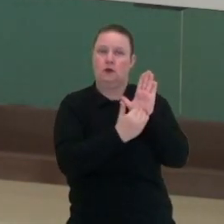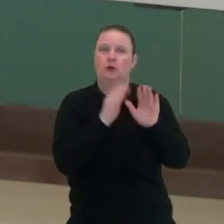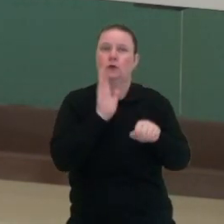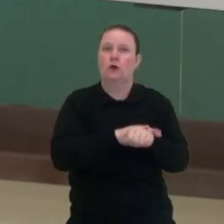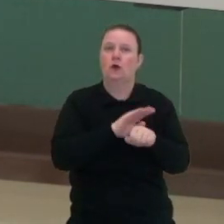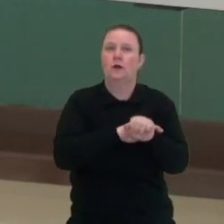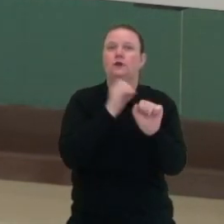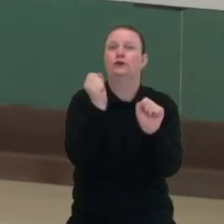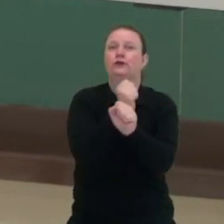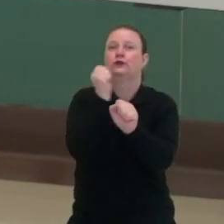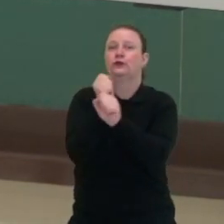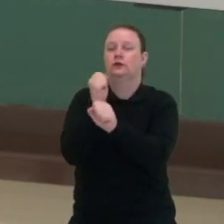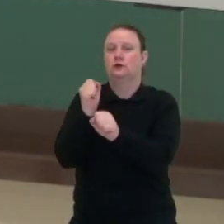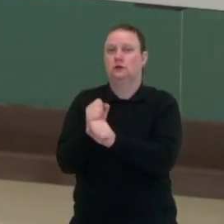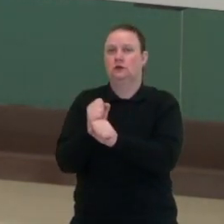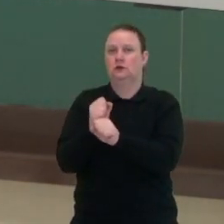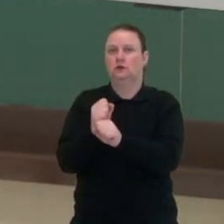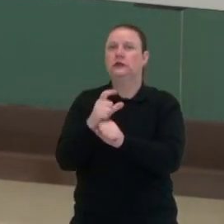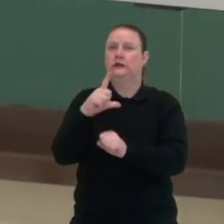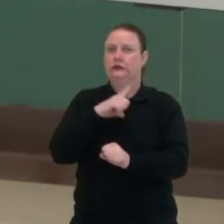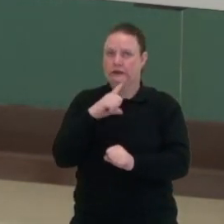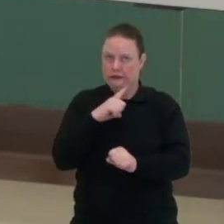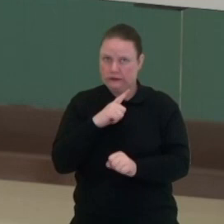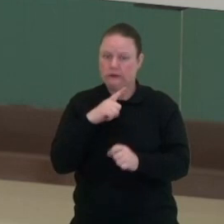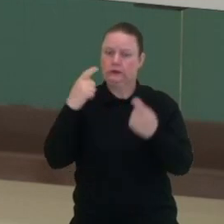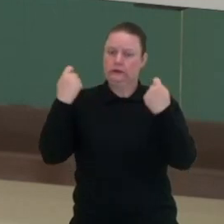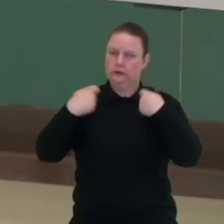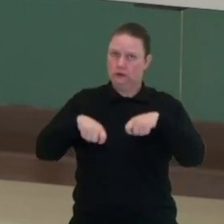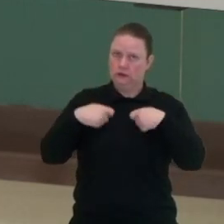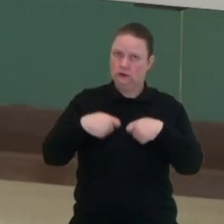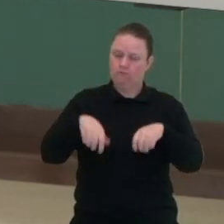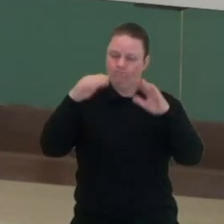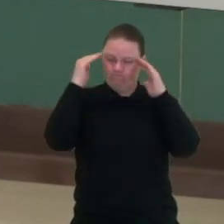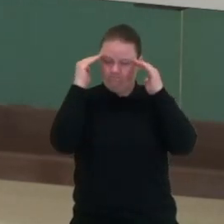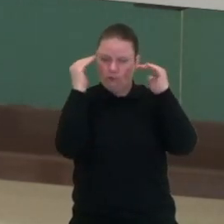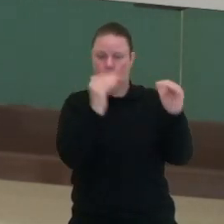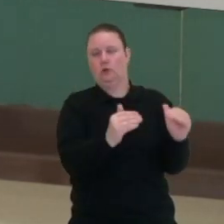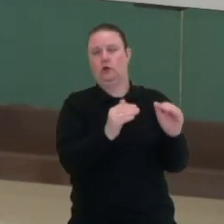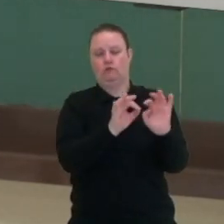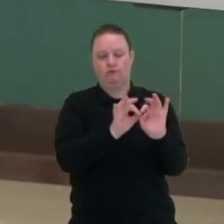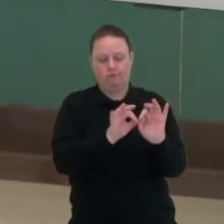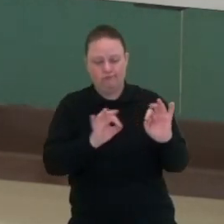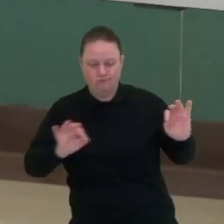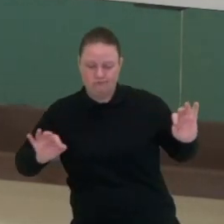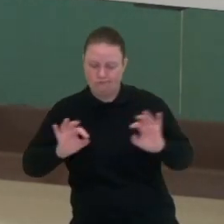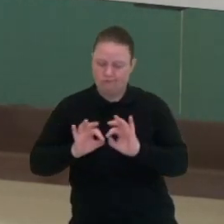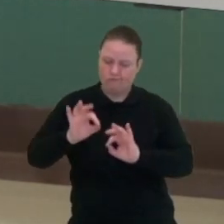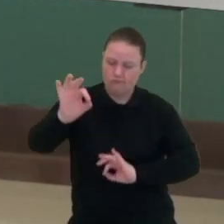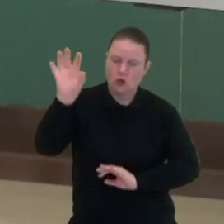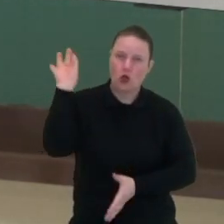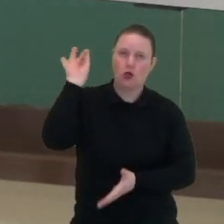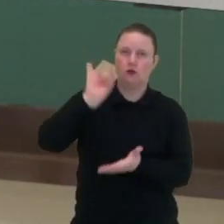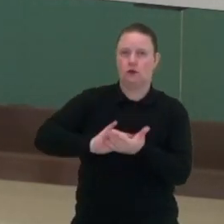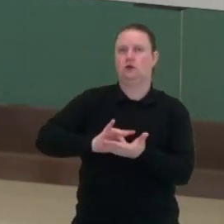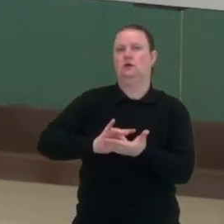construída. Existem até normas para você saber quais são os dimensionamentos oficiais de uma quadra, tá? De